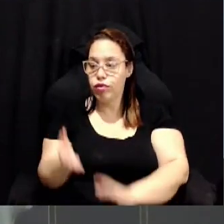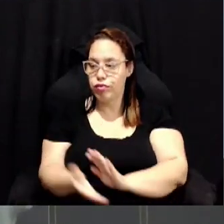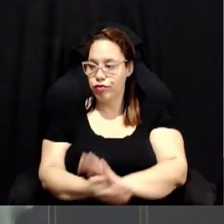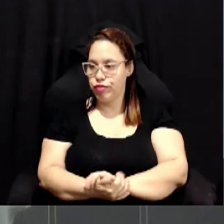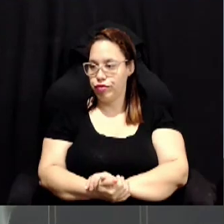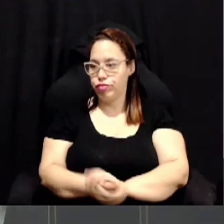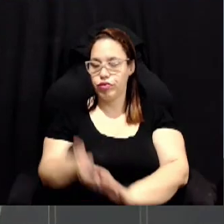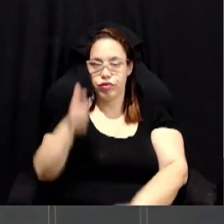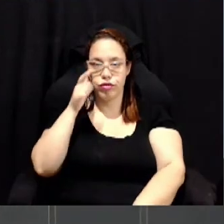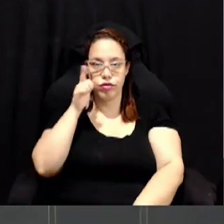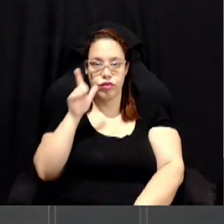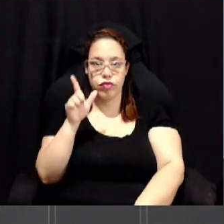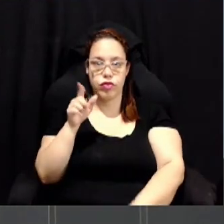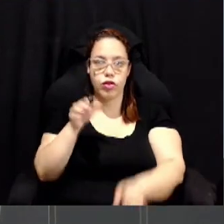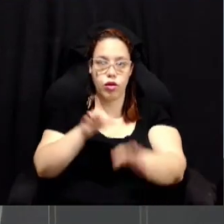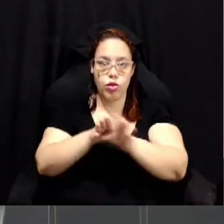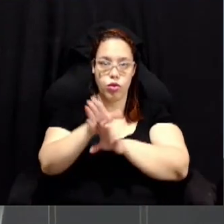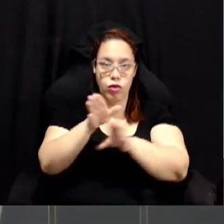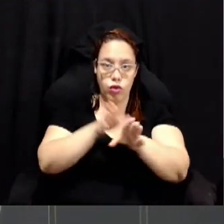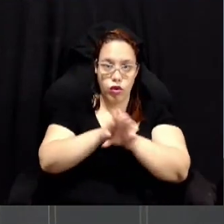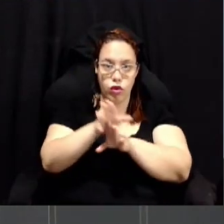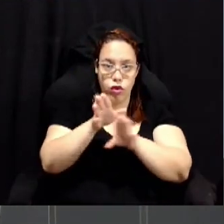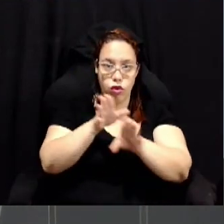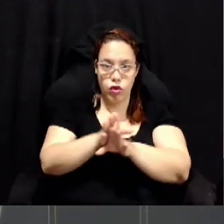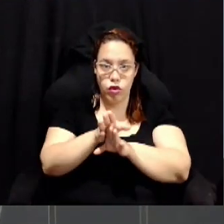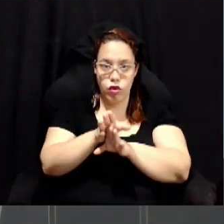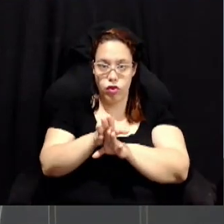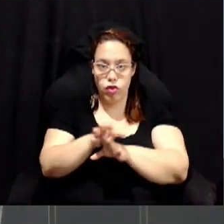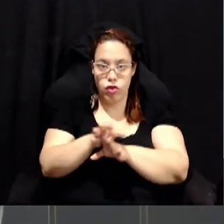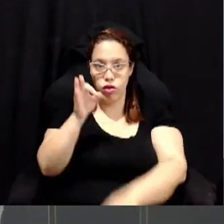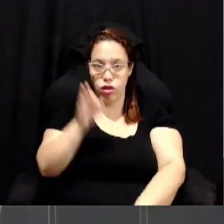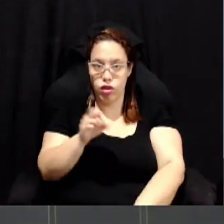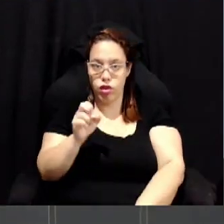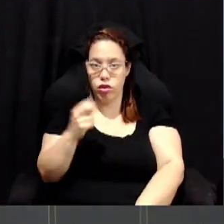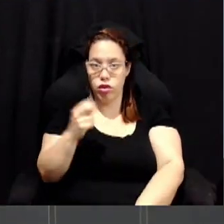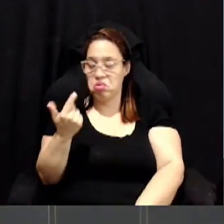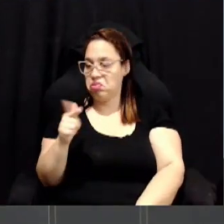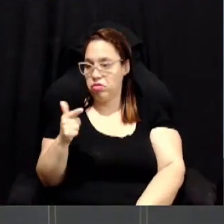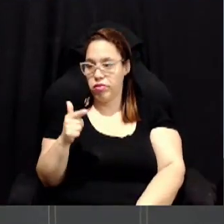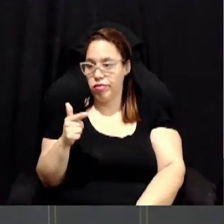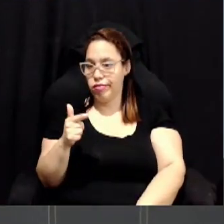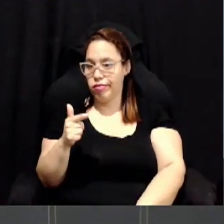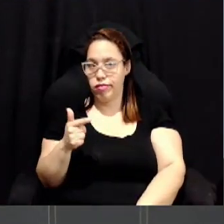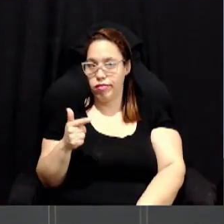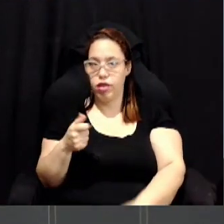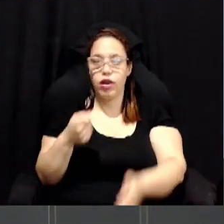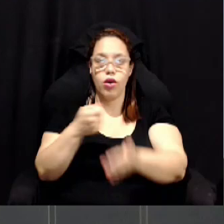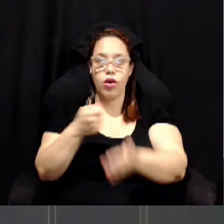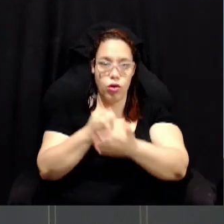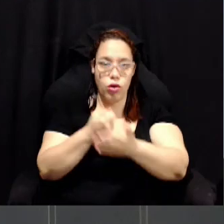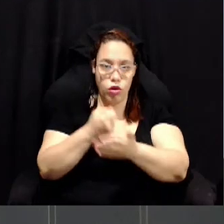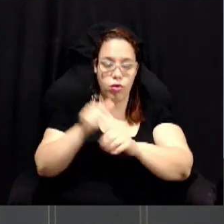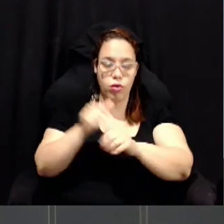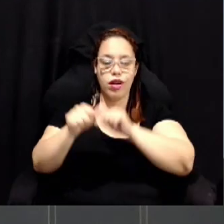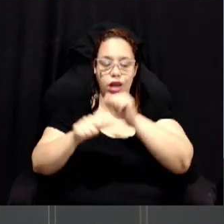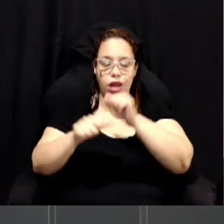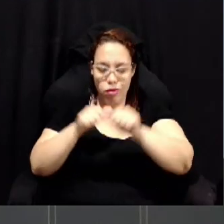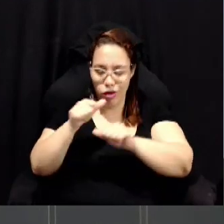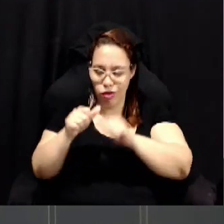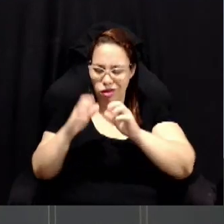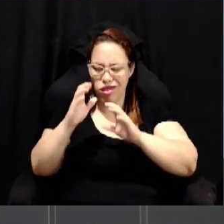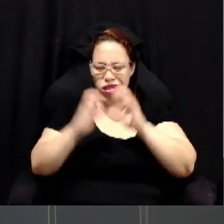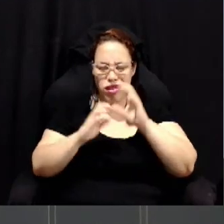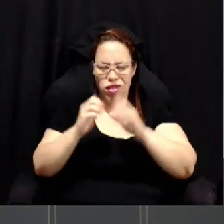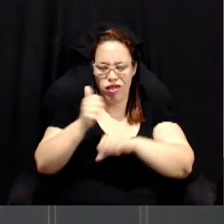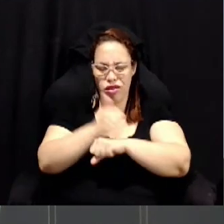tudo indicado pelo plano, se está dando certo ou se não está dando certo, você tem que brigar para trocar, né? É o profissional que muda